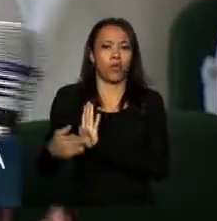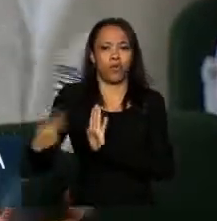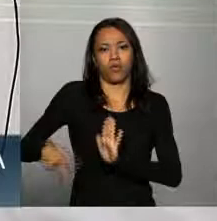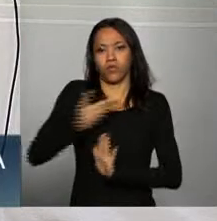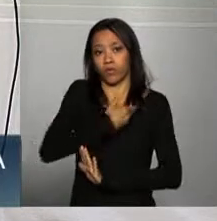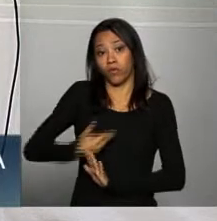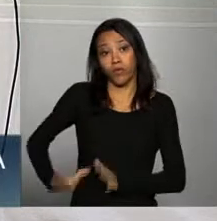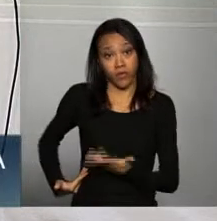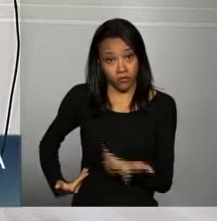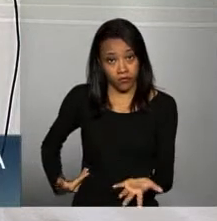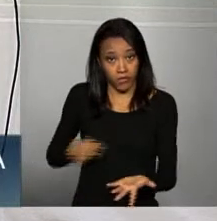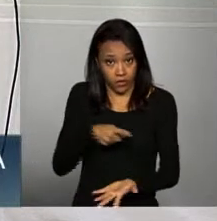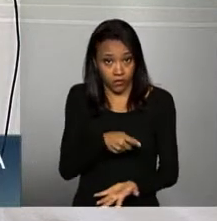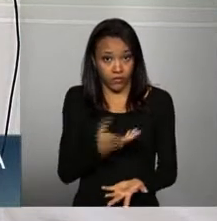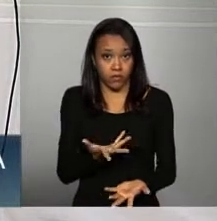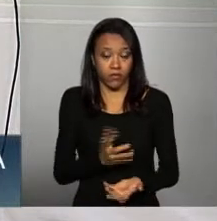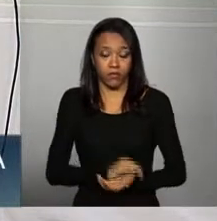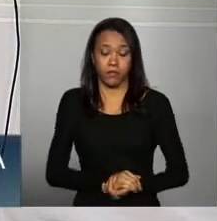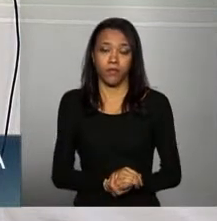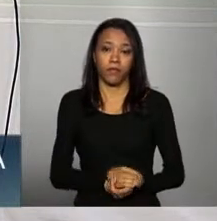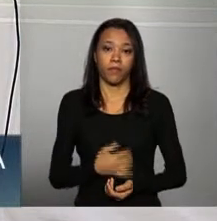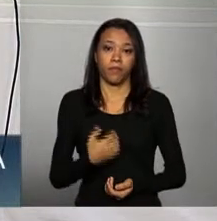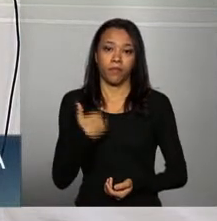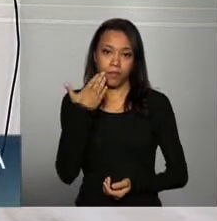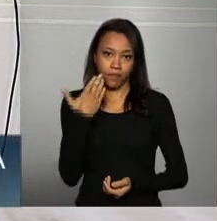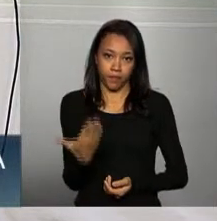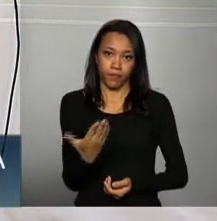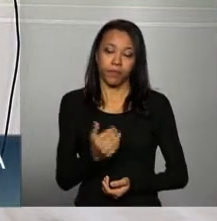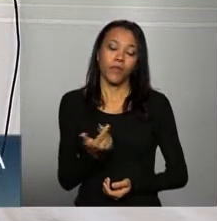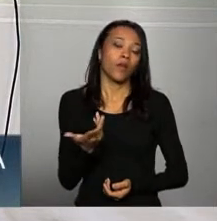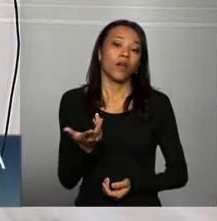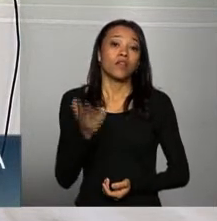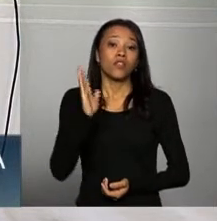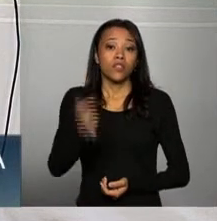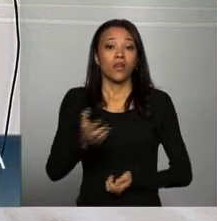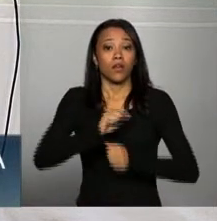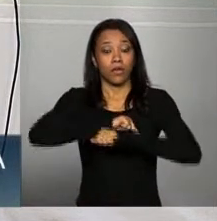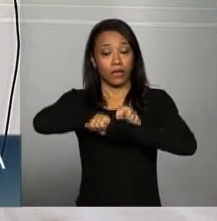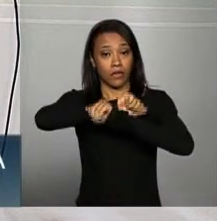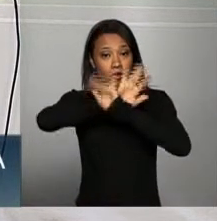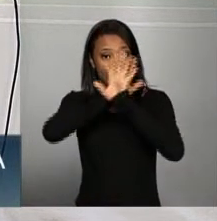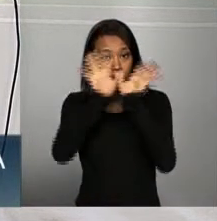Obrigado. Bom, ficou claro, né, que